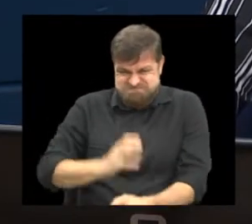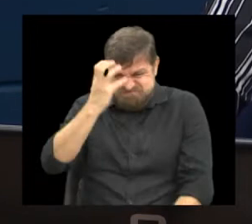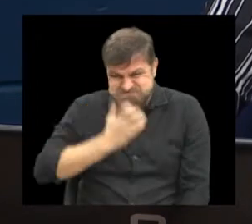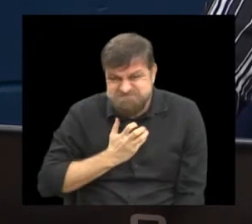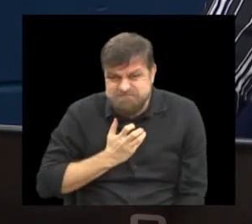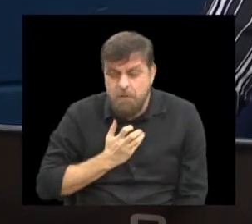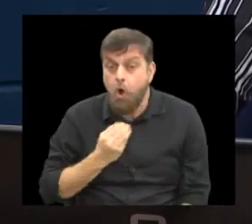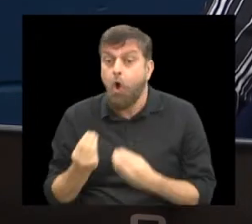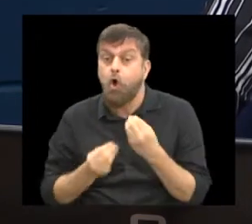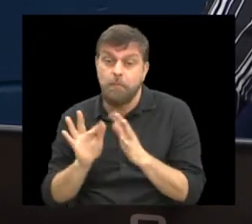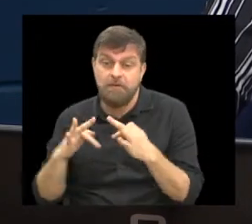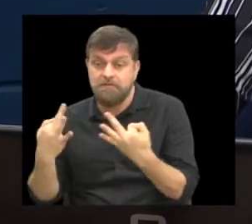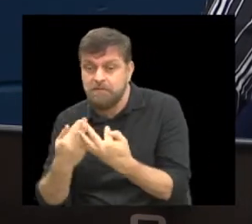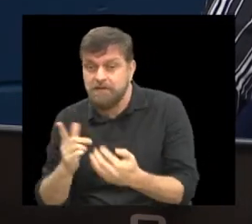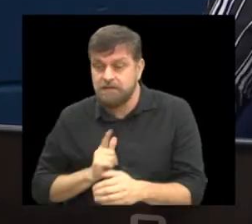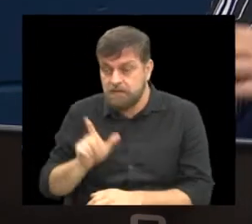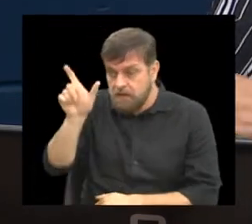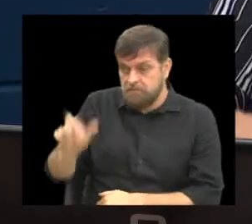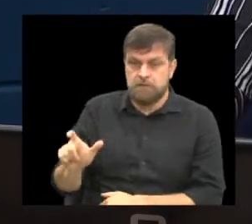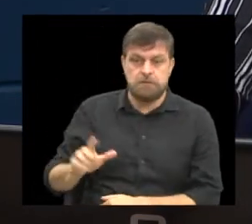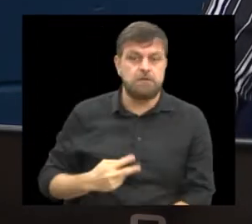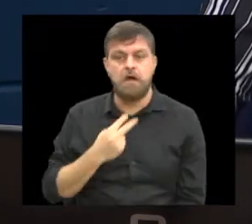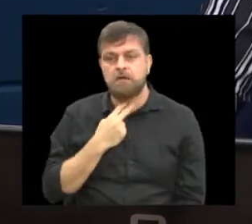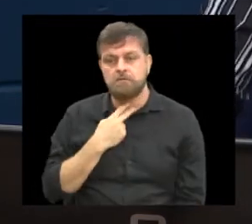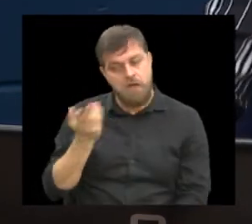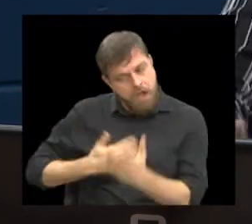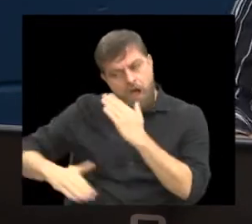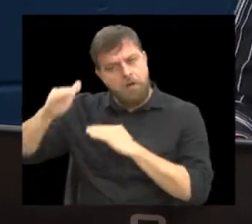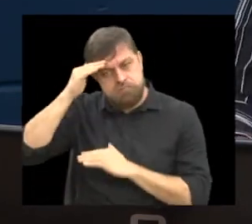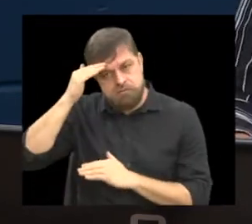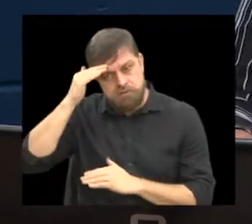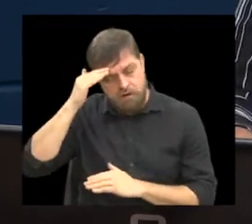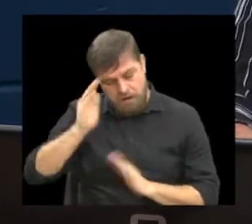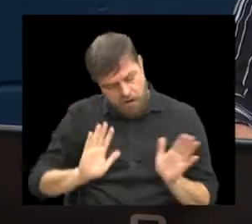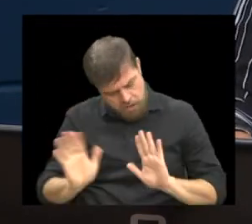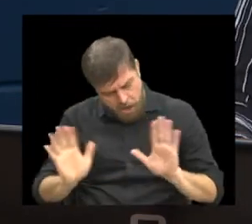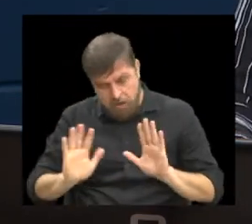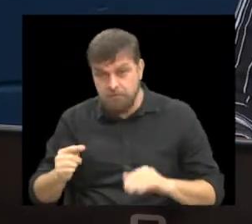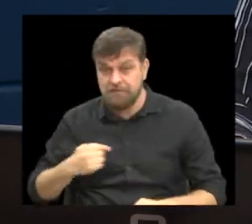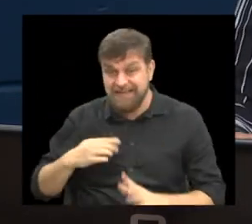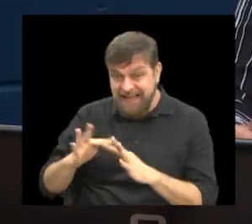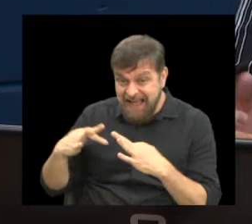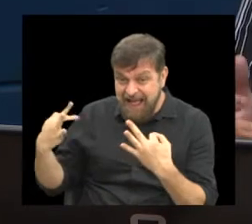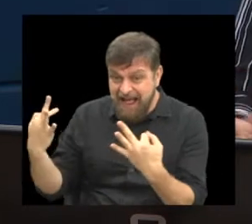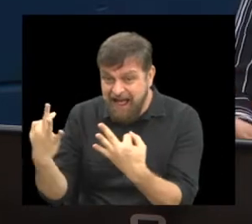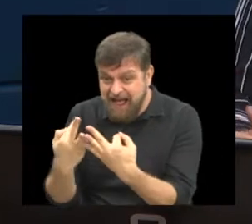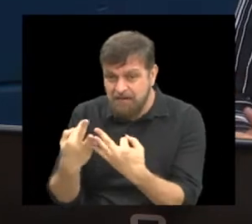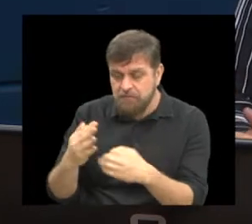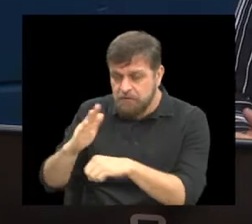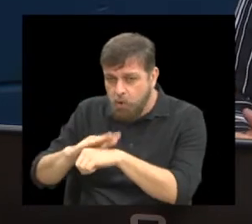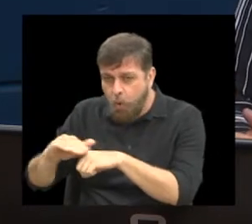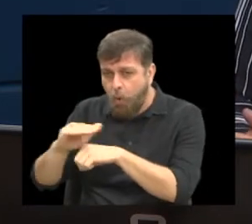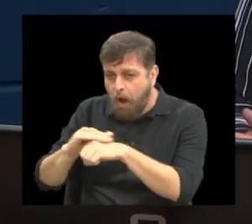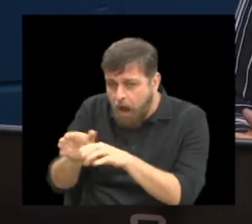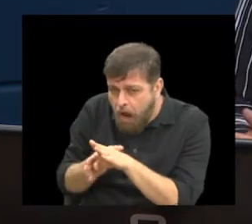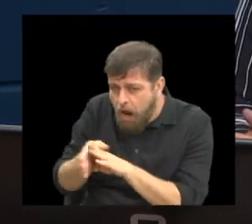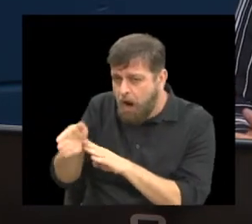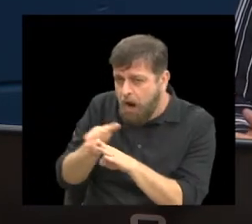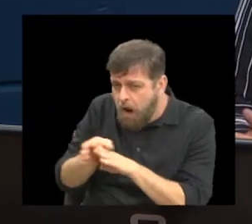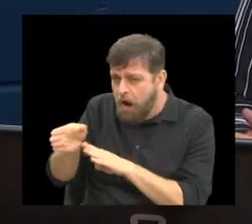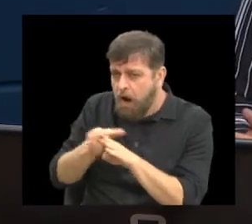exemplo, às vezes tem um que espana, que não aguenta. Então, a gente tem que estar com a família com carinho,